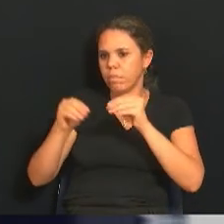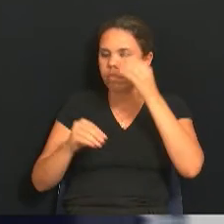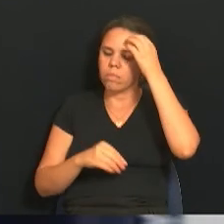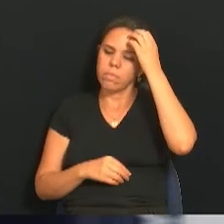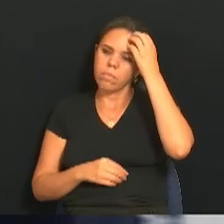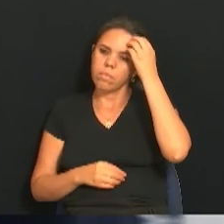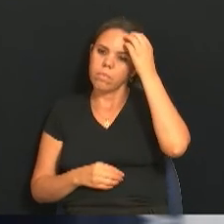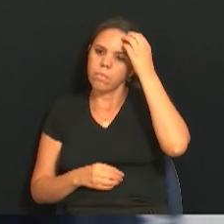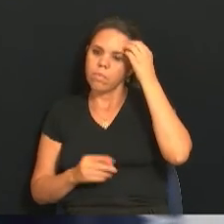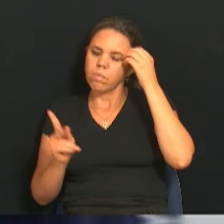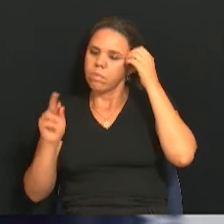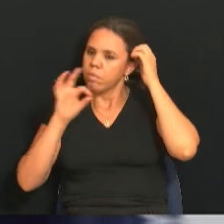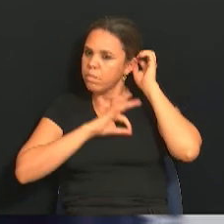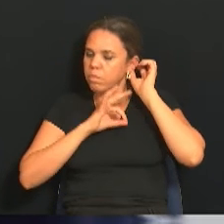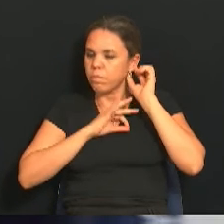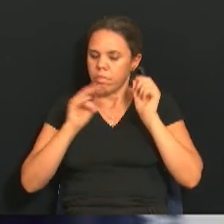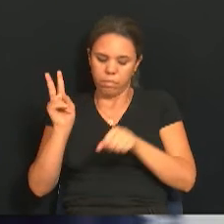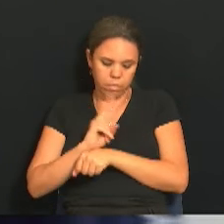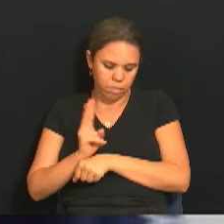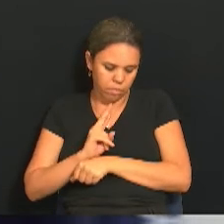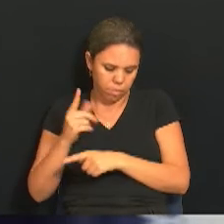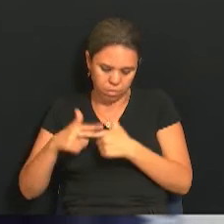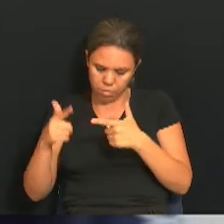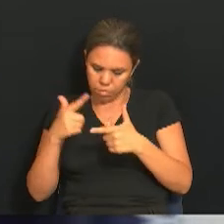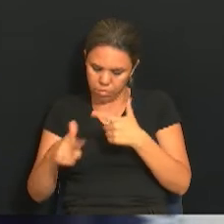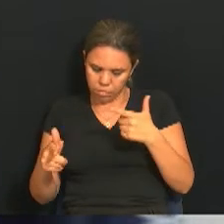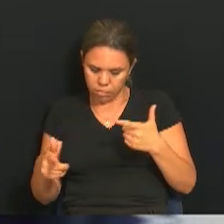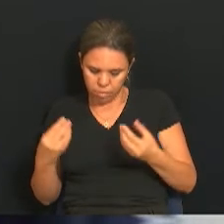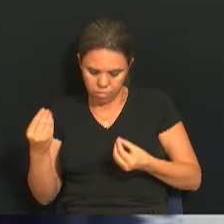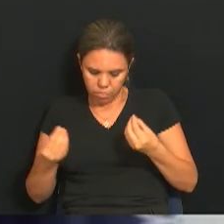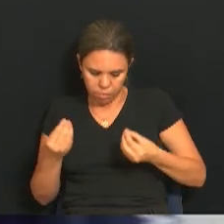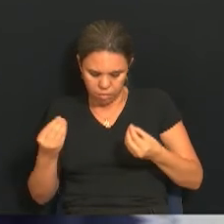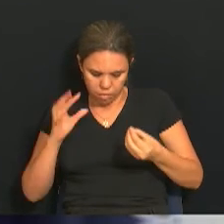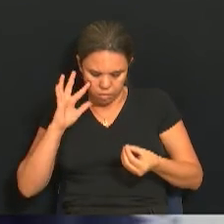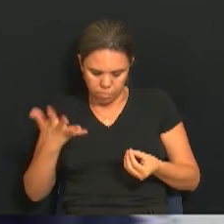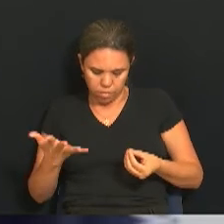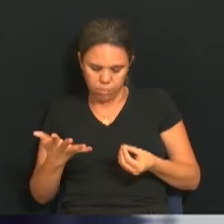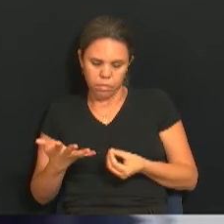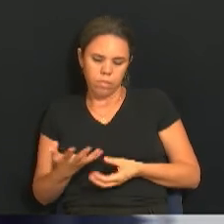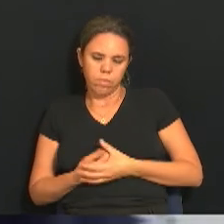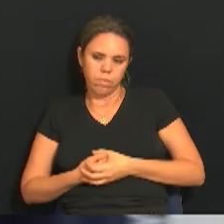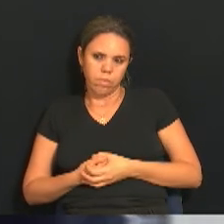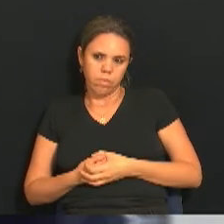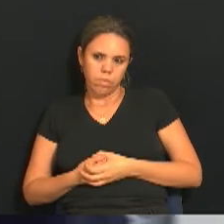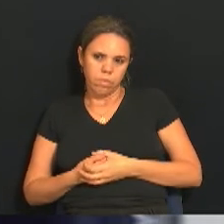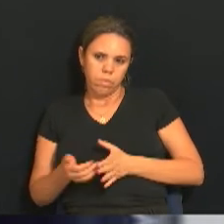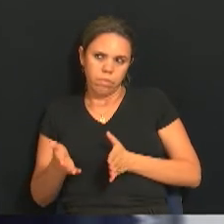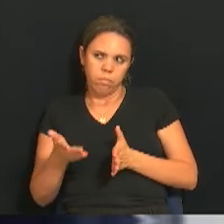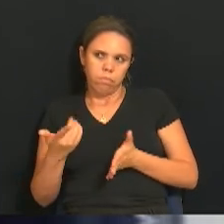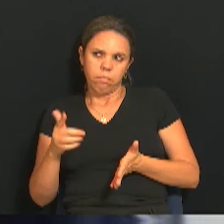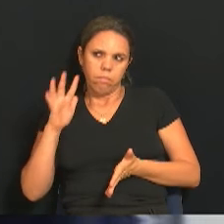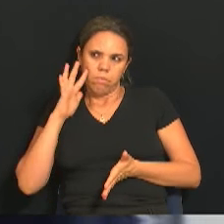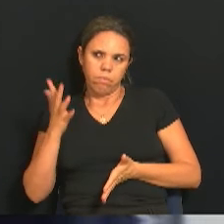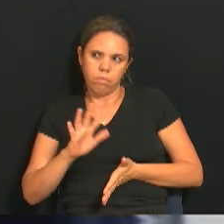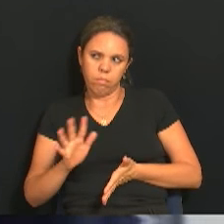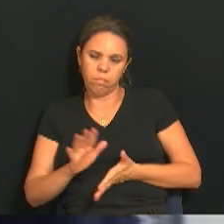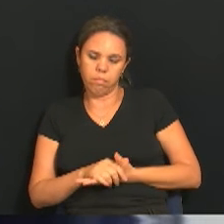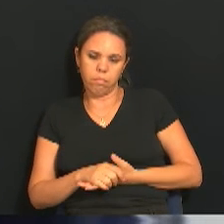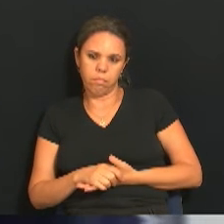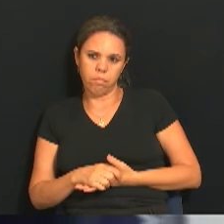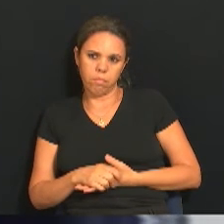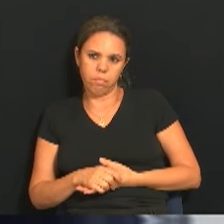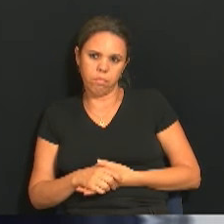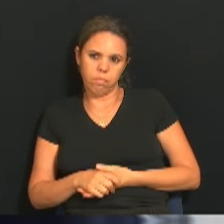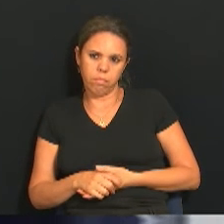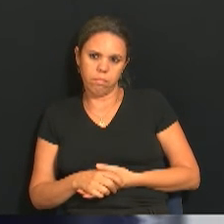a PM, a guarda ficam lá com um problema e não tem como resolver, porque não tem o caminho para a solução.